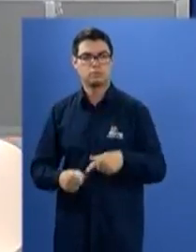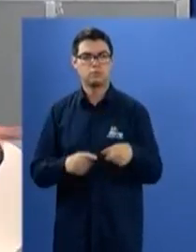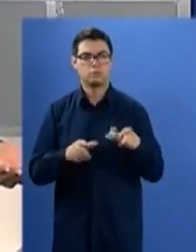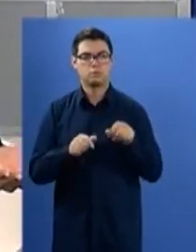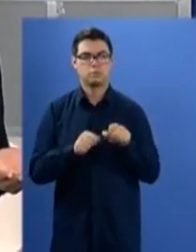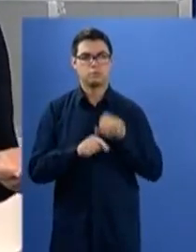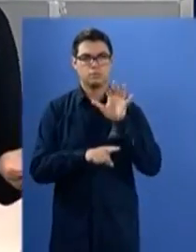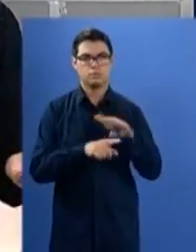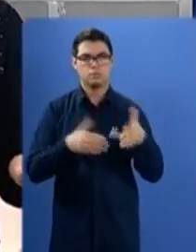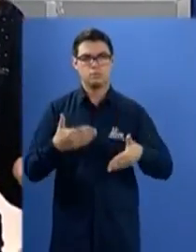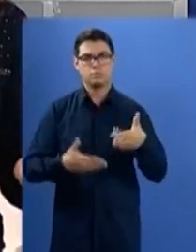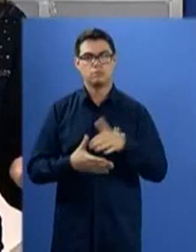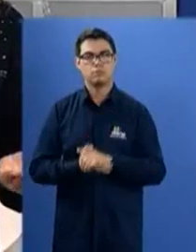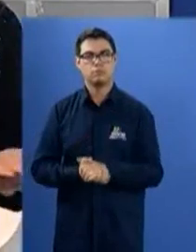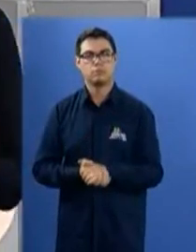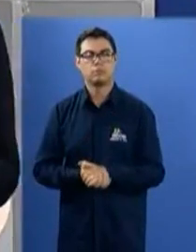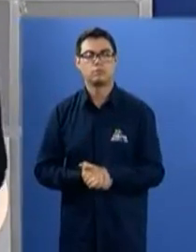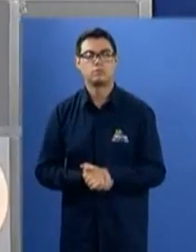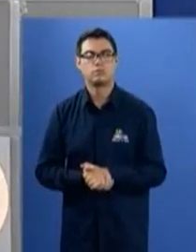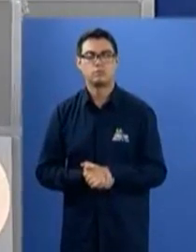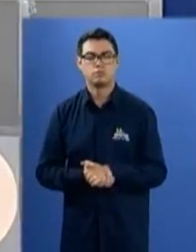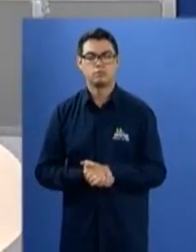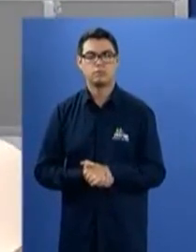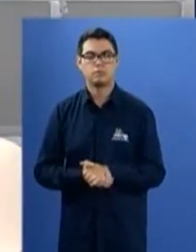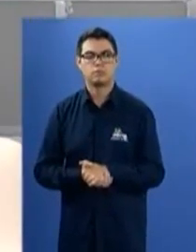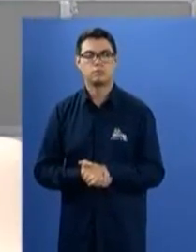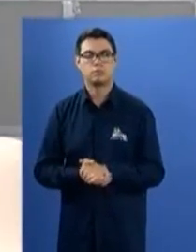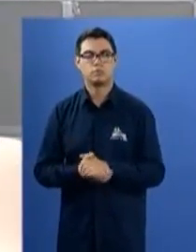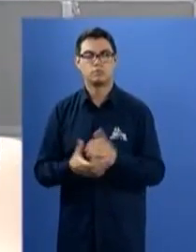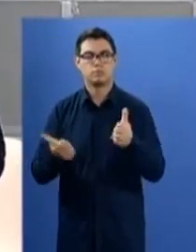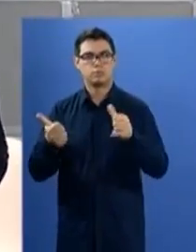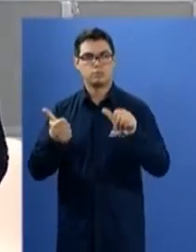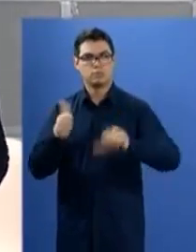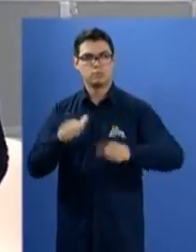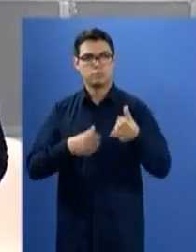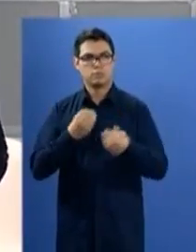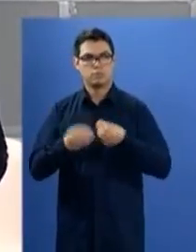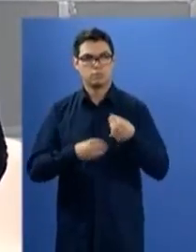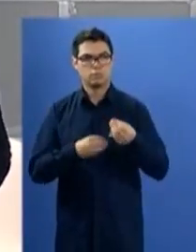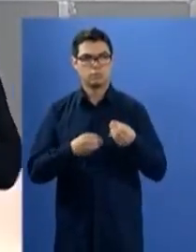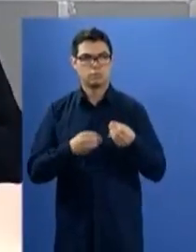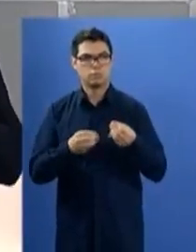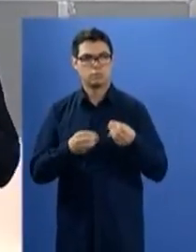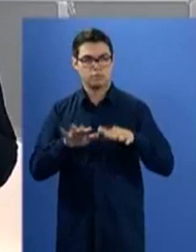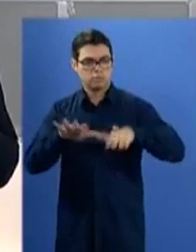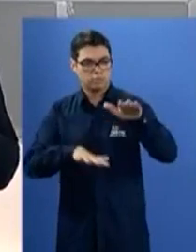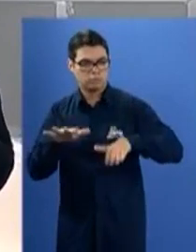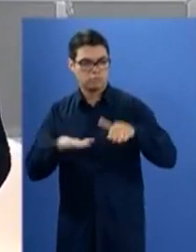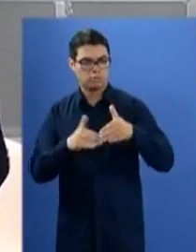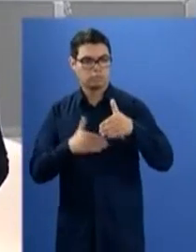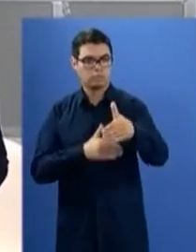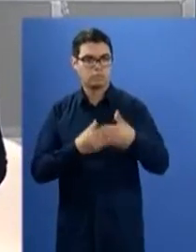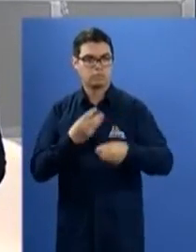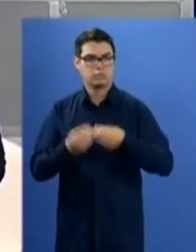vai influenciar nas máquinas. A avaliação da velocidade do operador em operações onde se